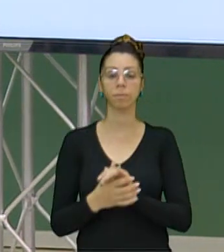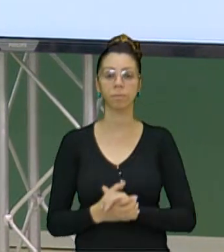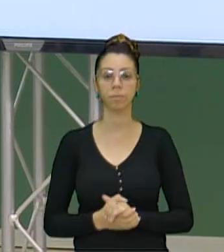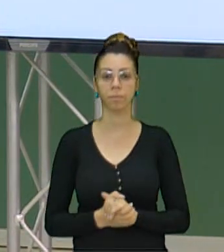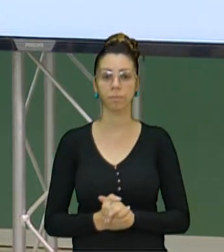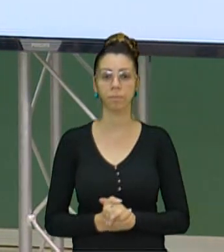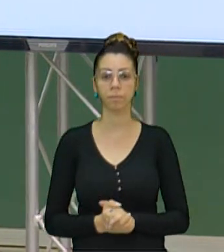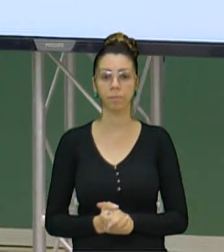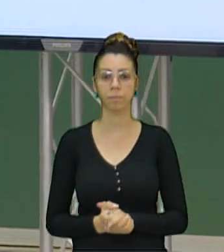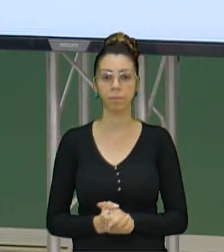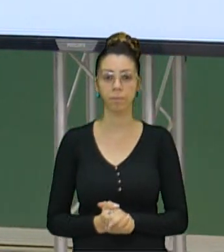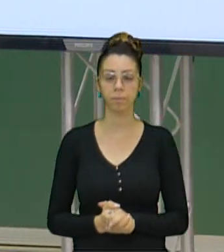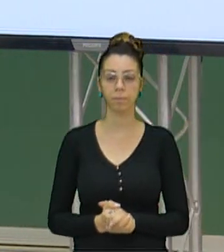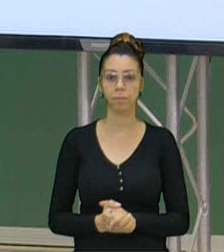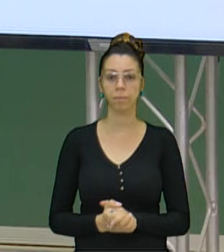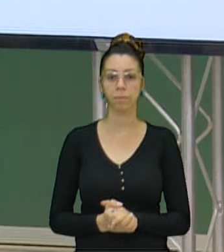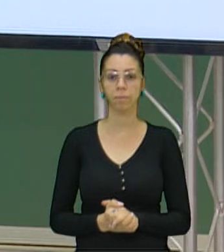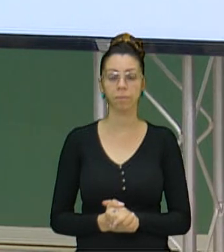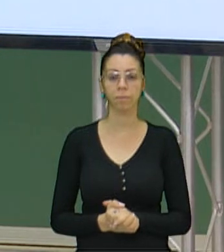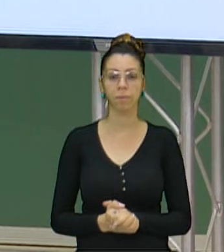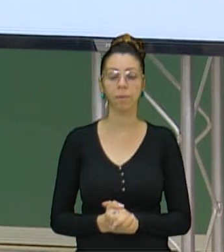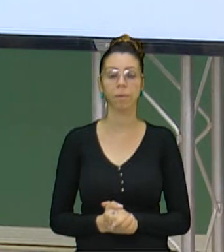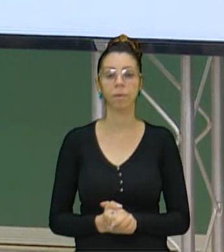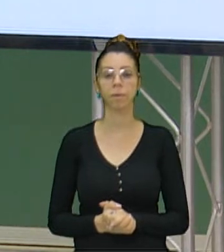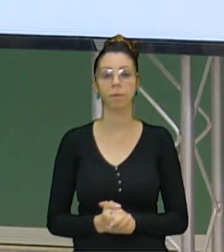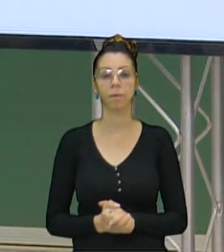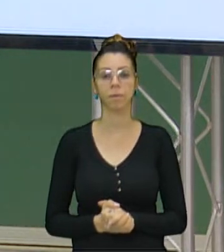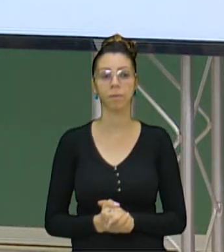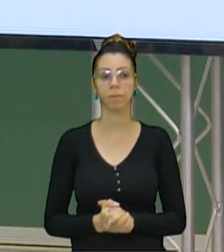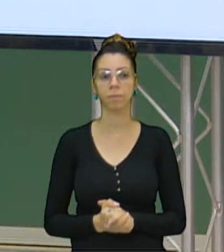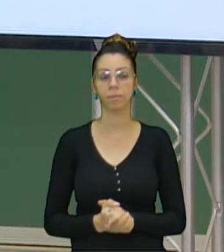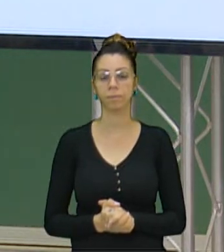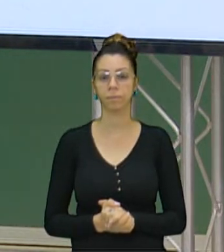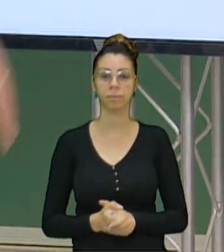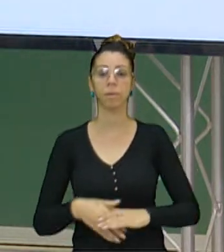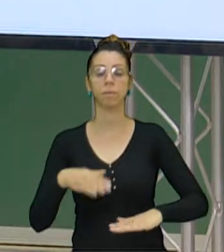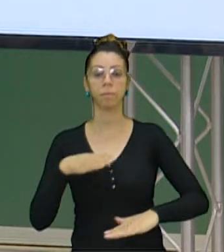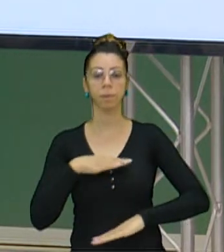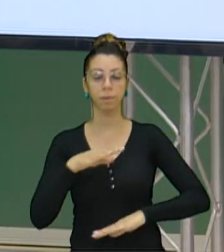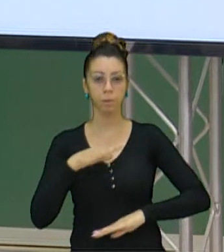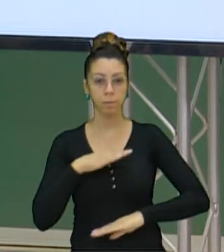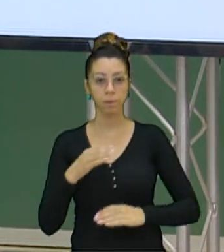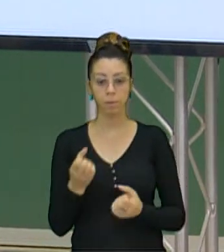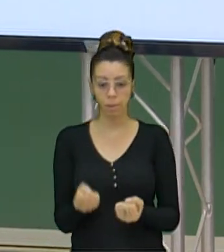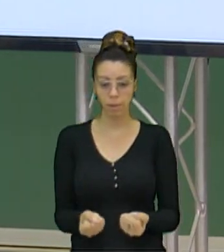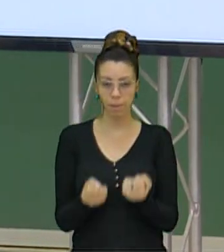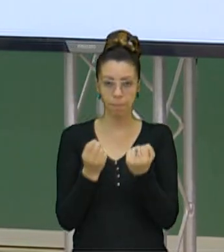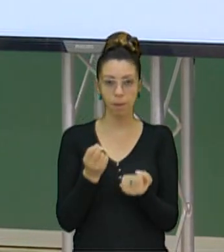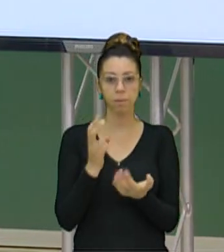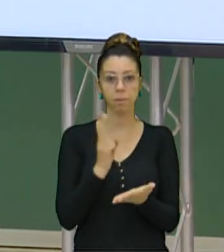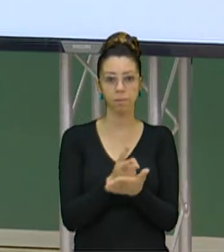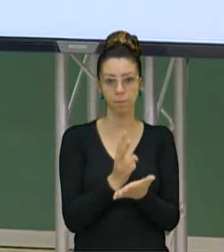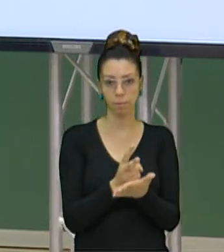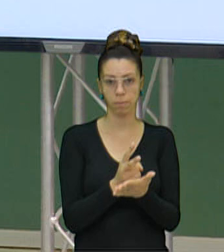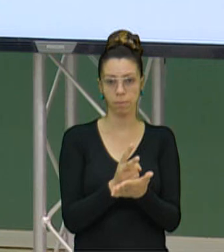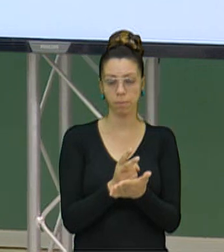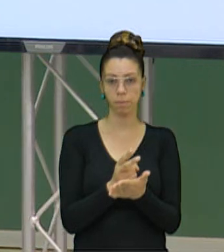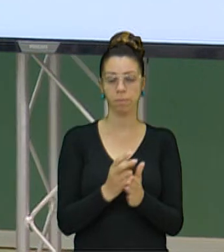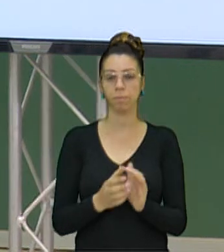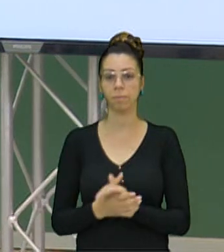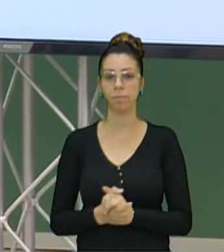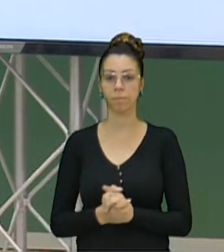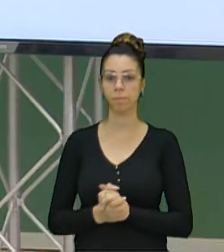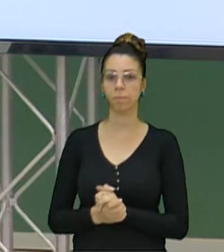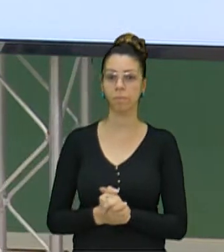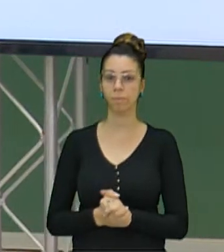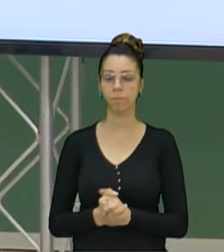particular, tá? É um caso particular em que você tem a massa constante, tá? Só lembrar disso, certo? Vamos